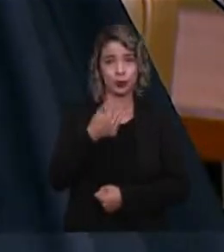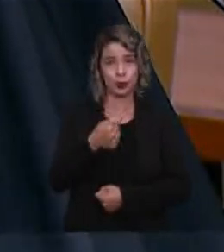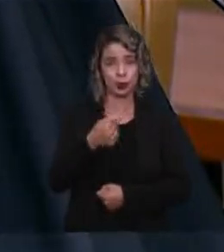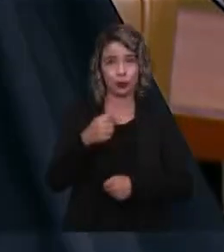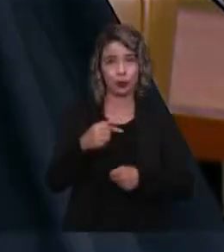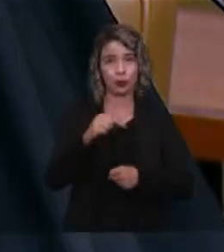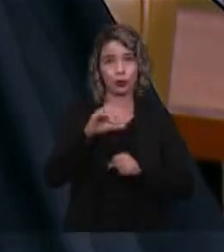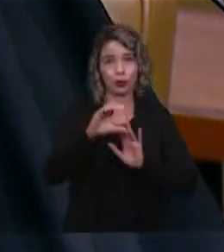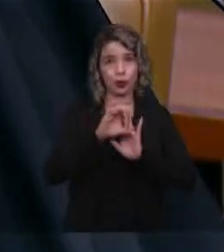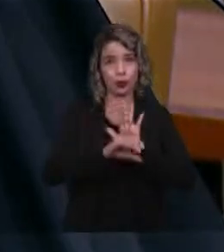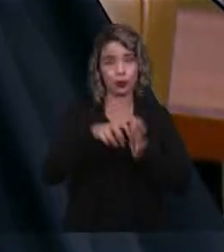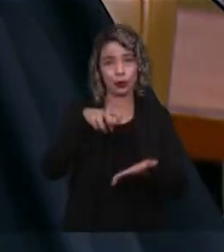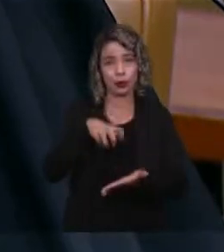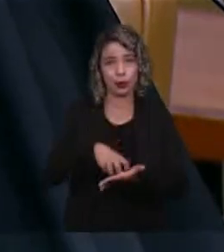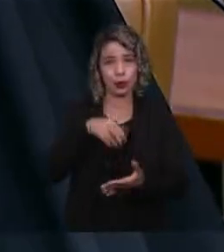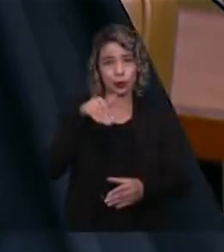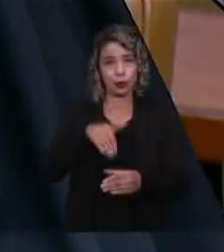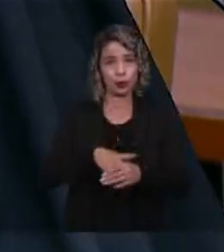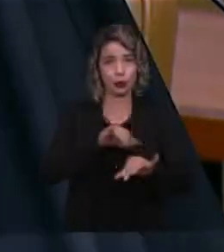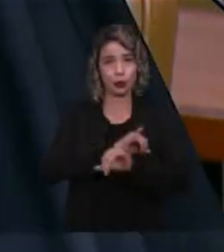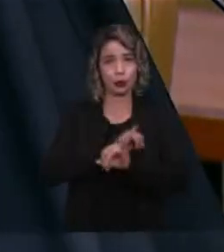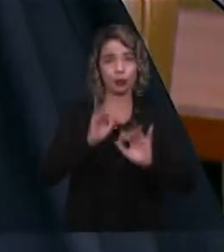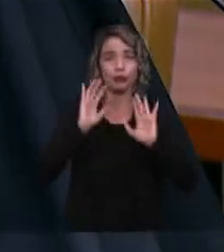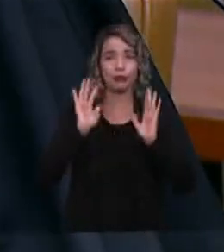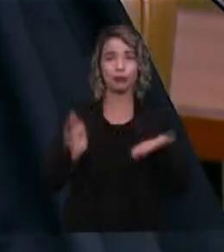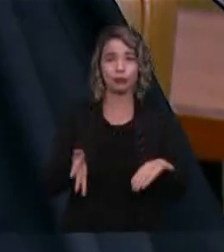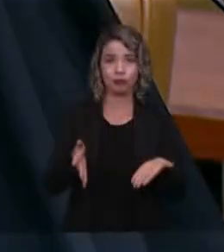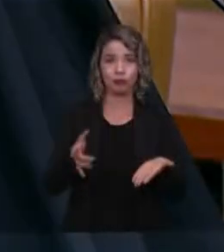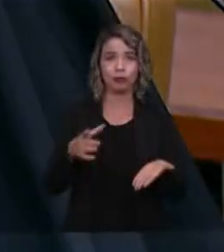Código Penal, em voto proferido na ação penal